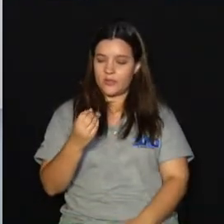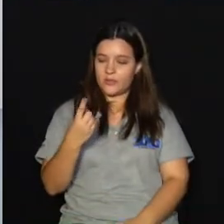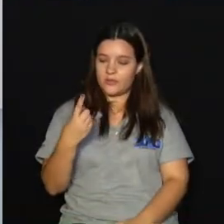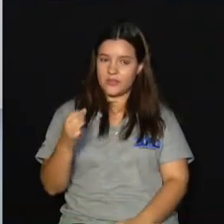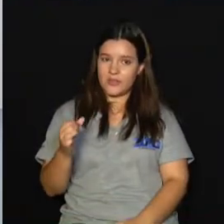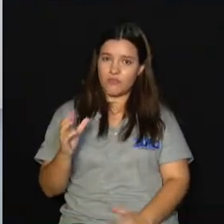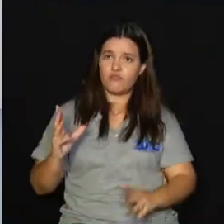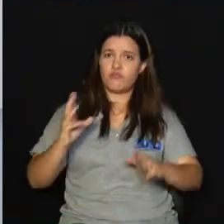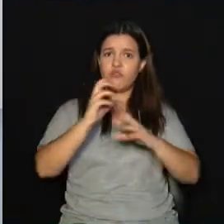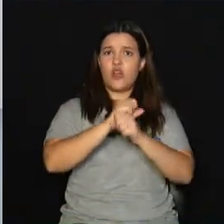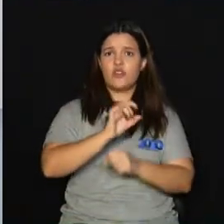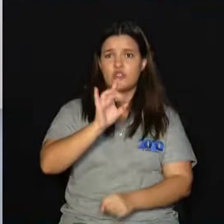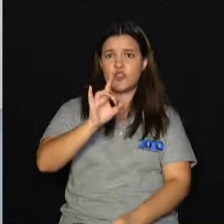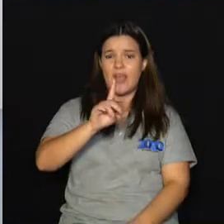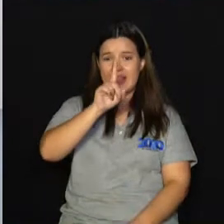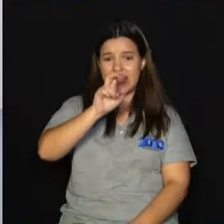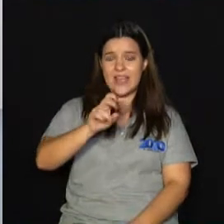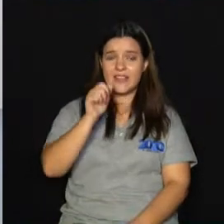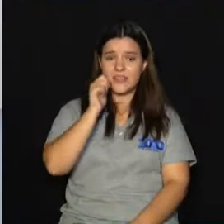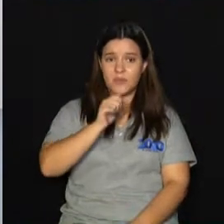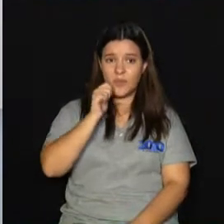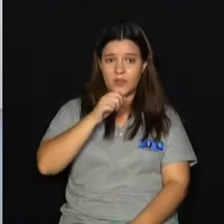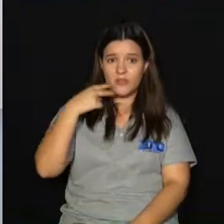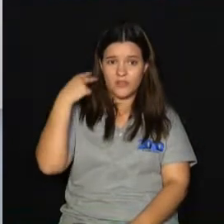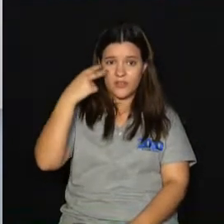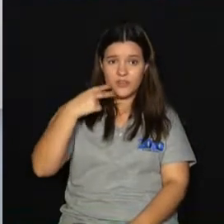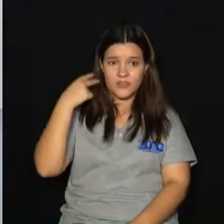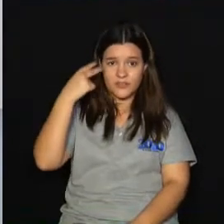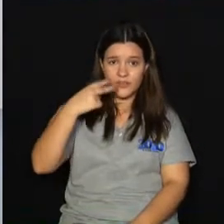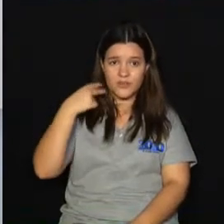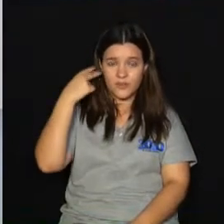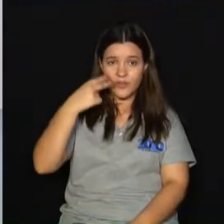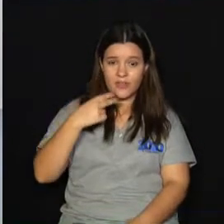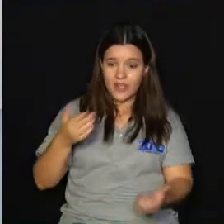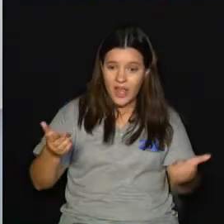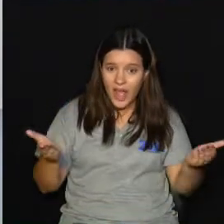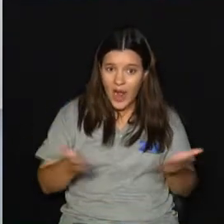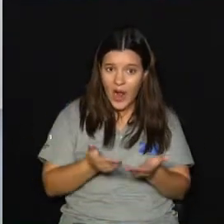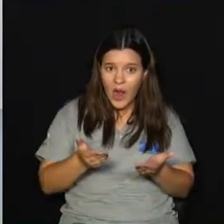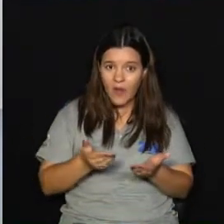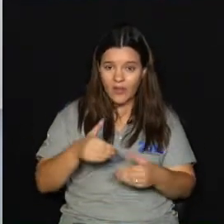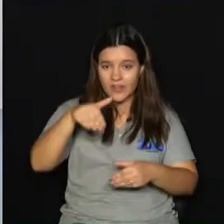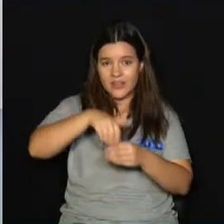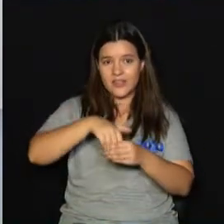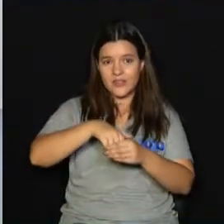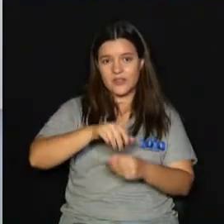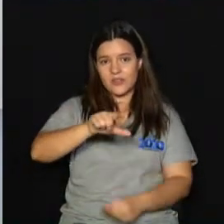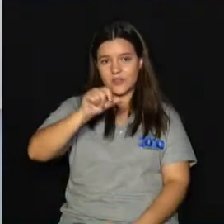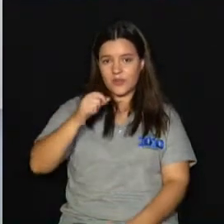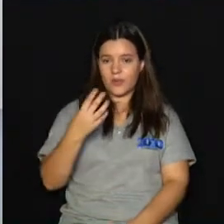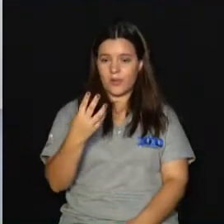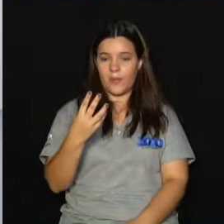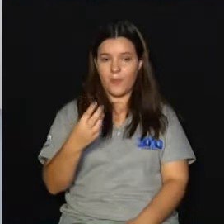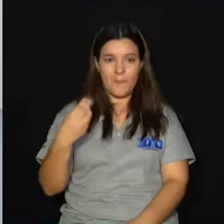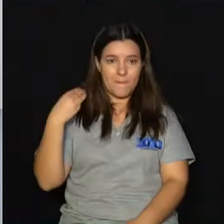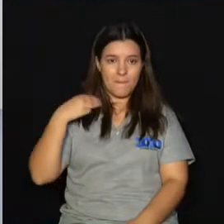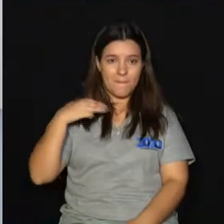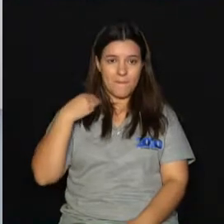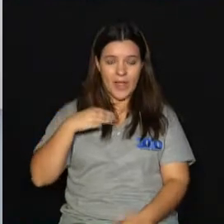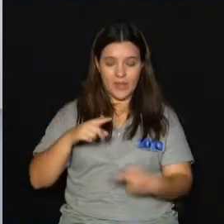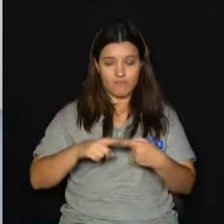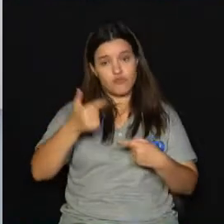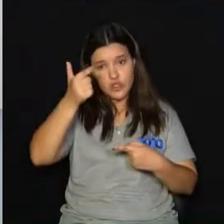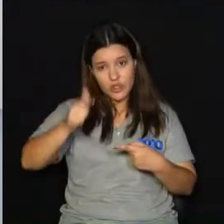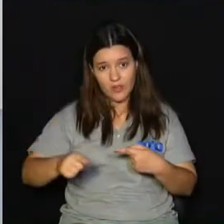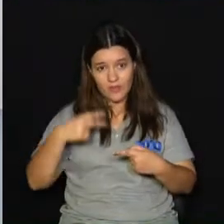apenas 15 mulheres haviam sido eleitas e só nesta eleição foram escolhidas 4. Mariana Conte, do PSOL, para